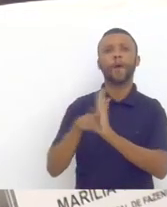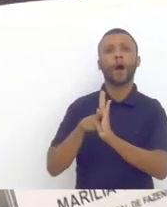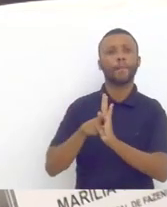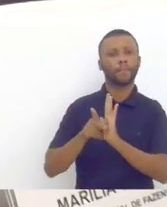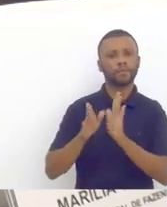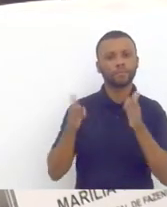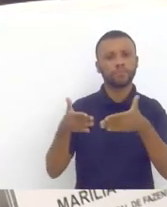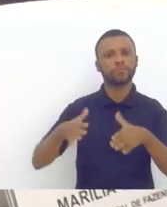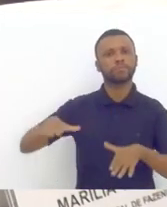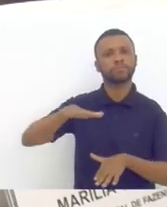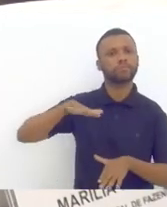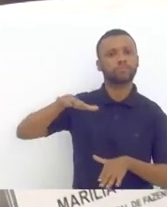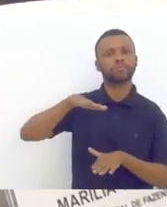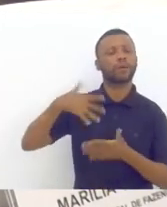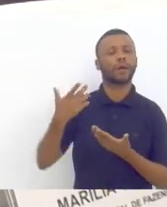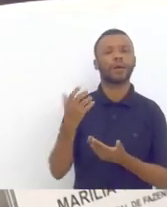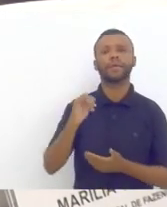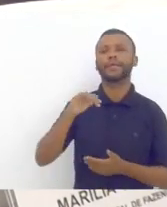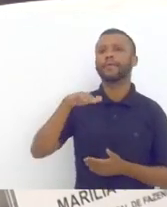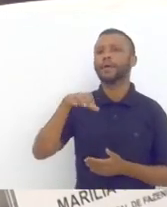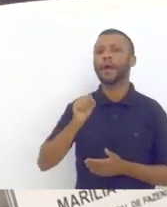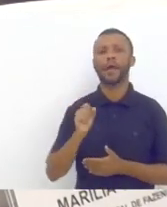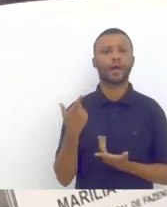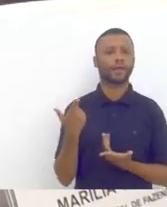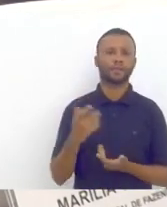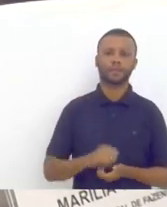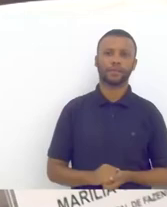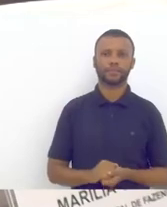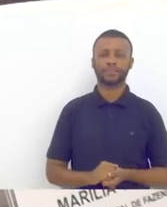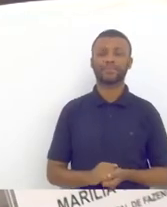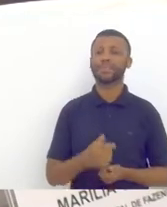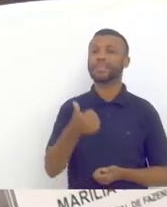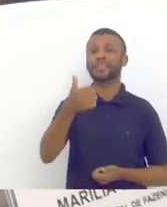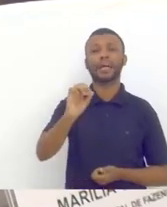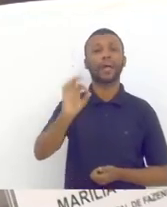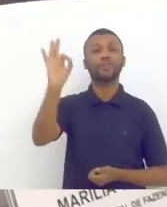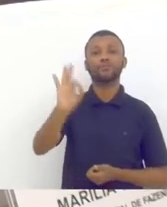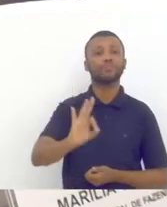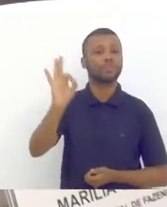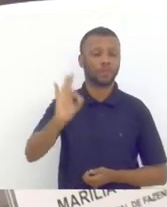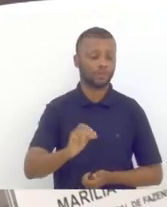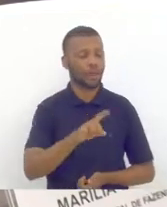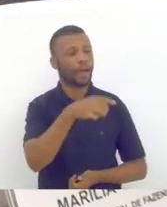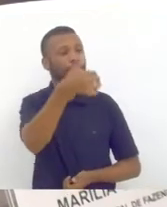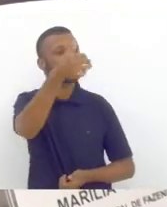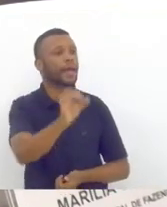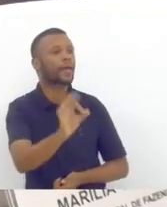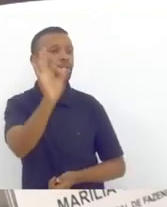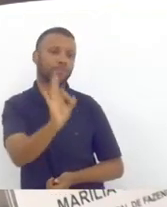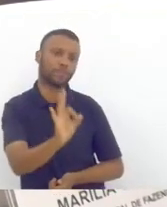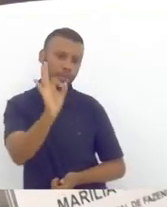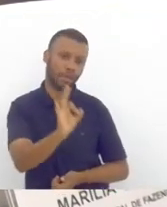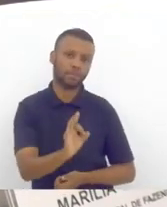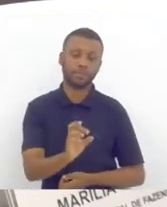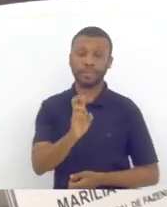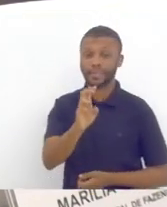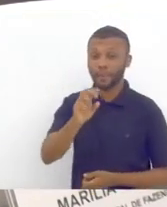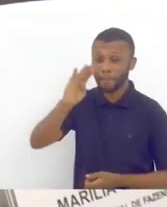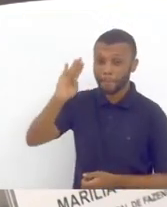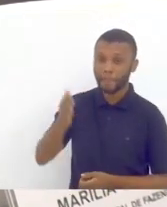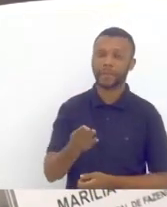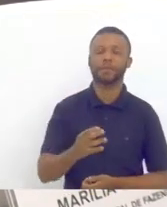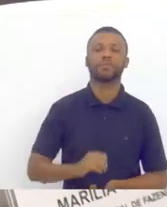fala própria, ICMS, mas... 10%. É 10%. 5 bilhões.